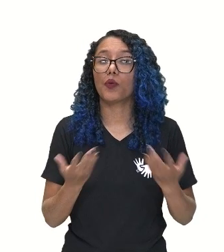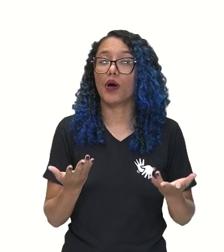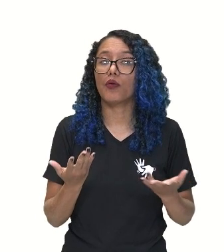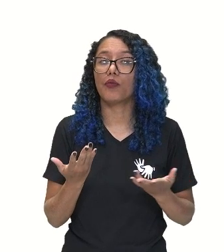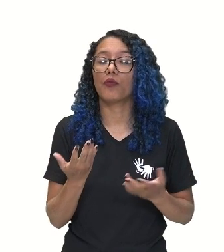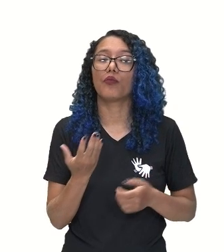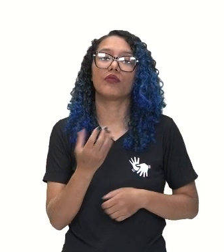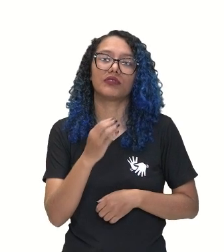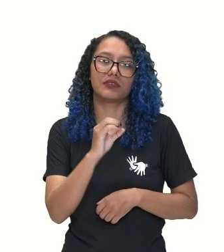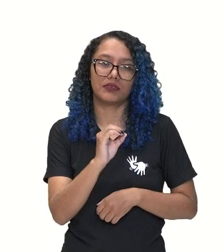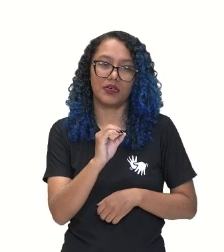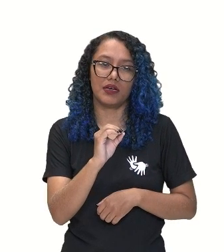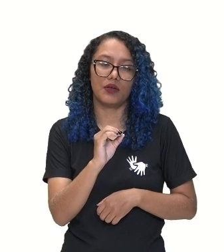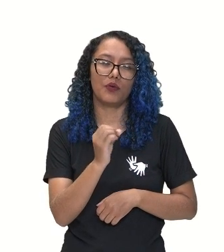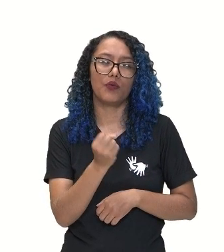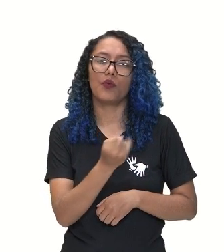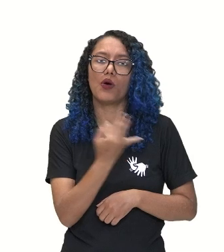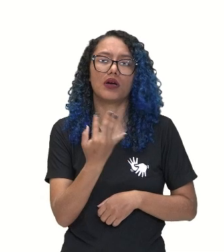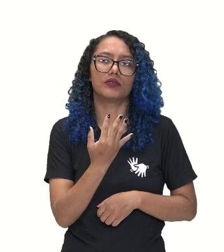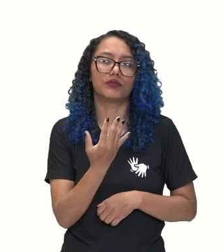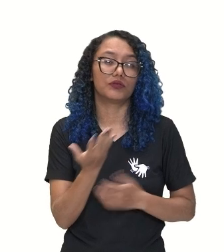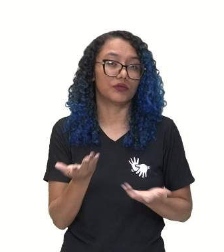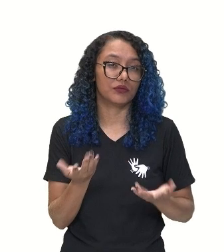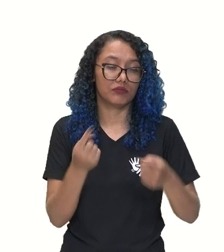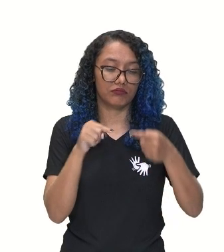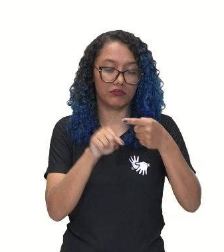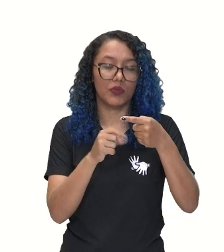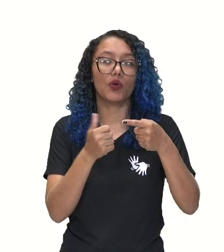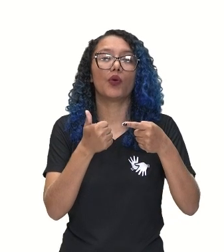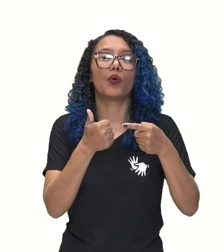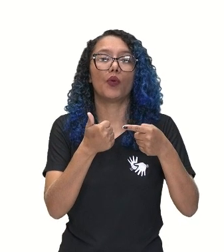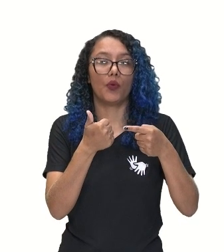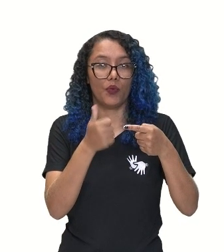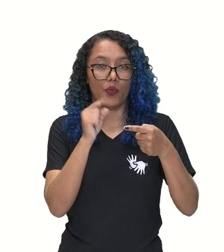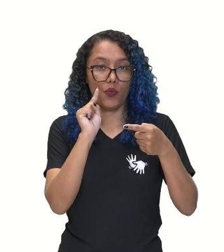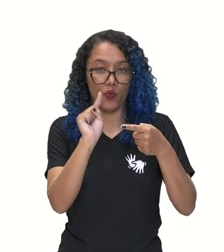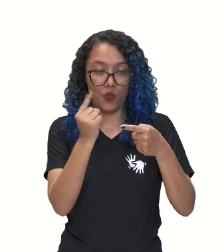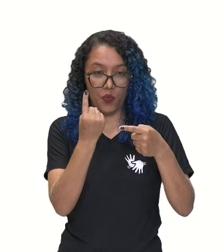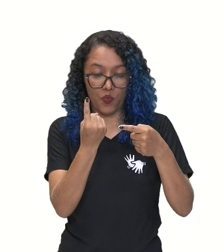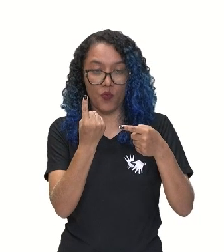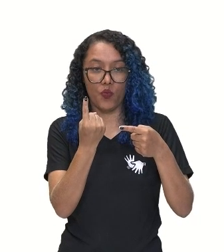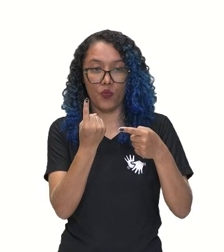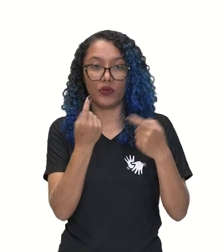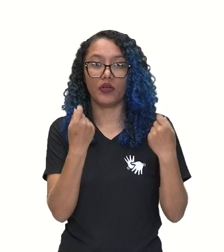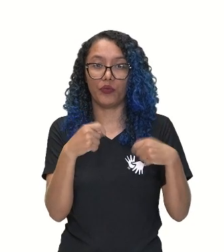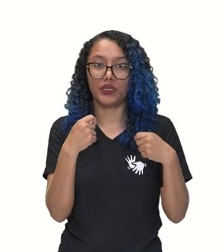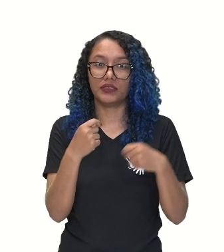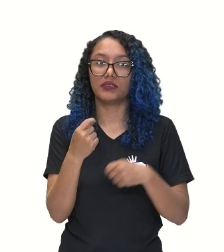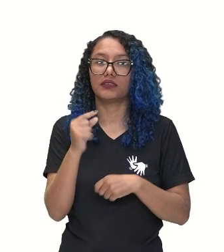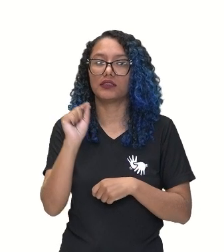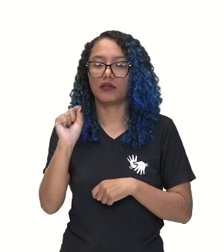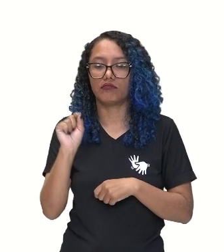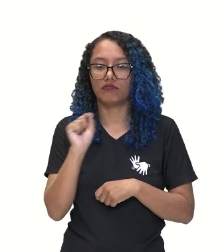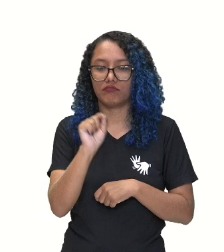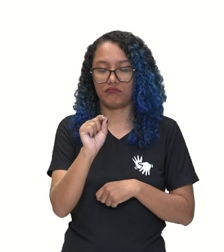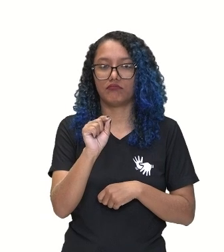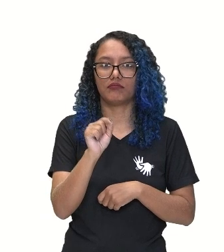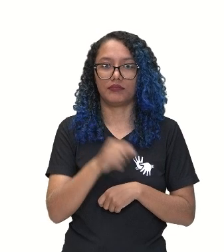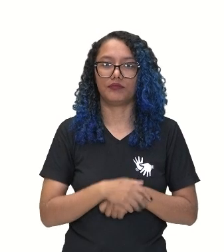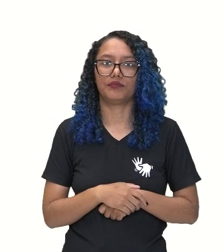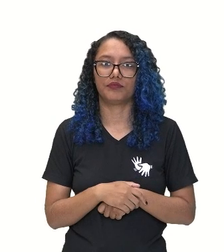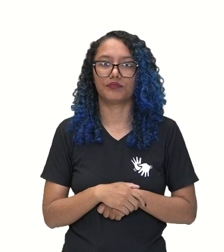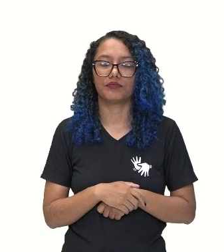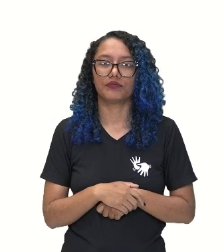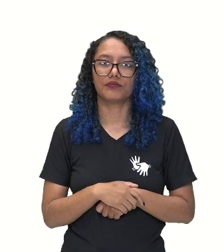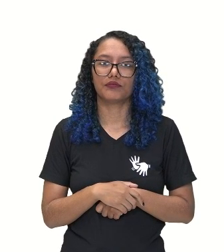nós temos? 1. Então, nós teremos uma casa após a vírgula. Venha,